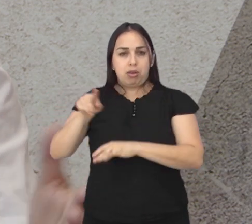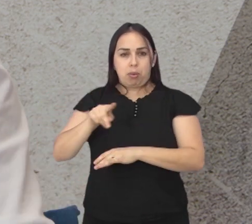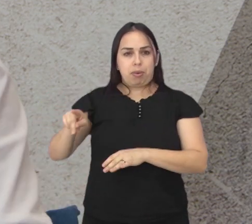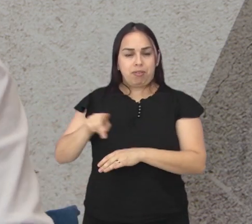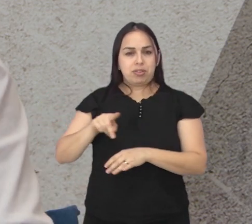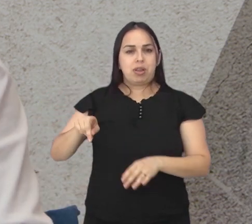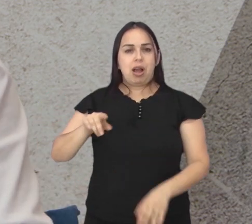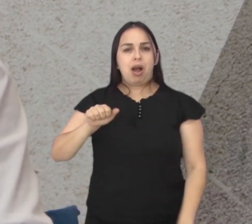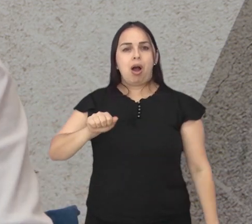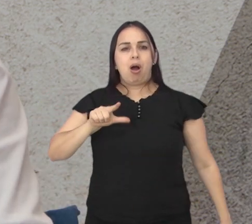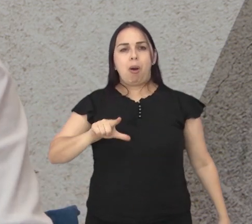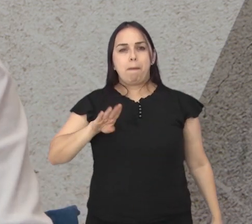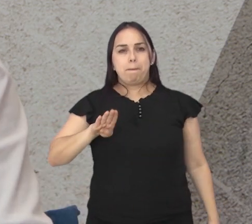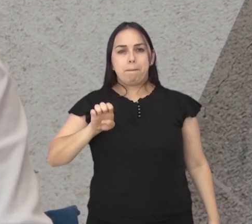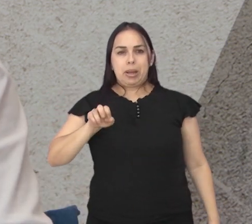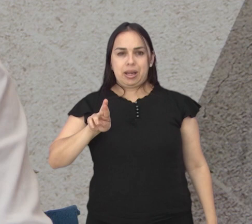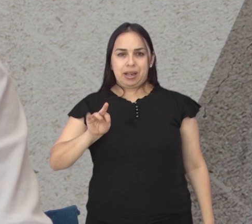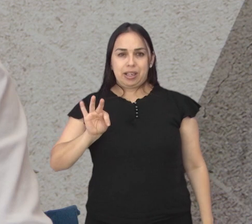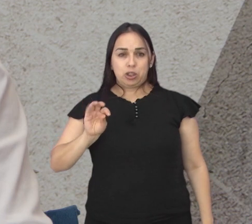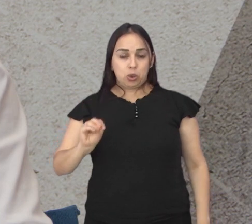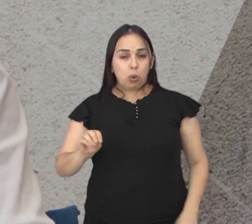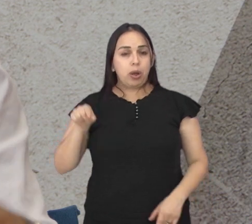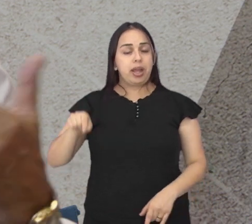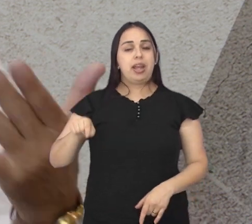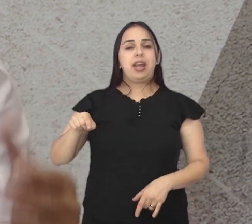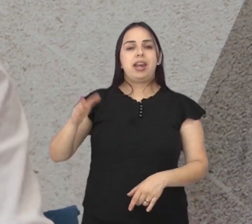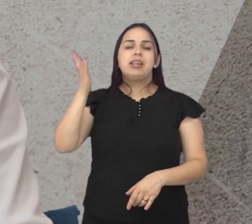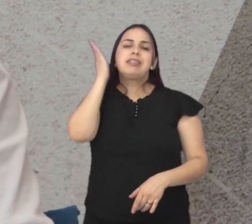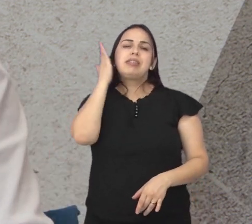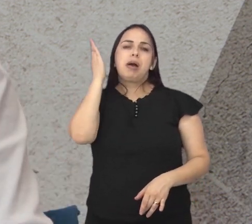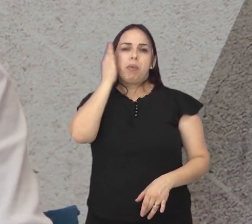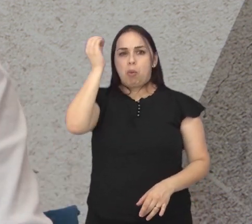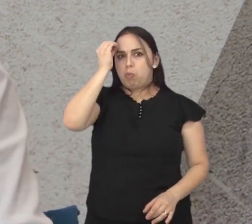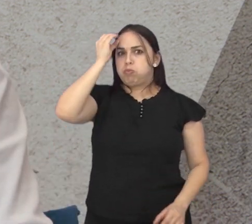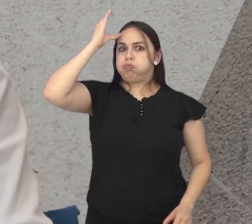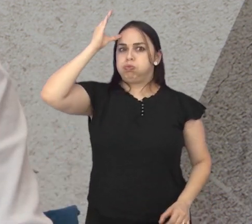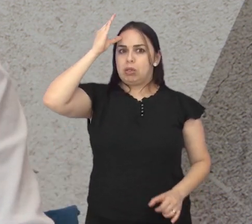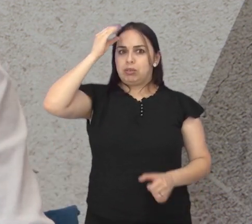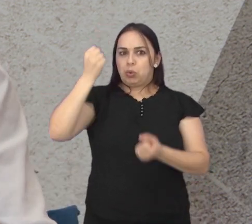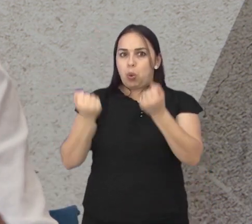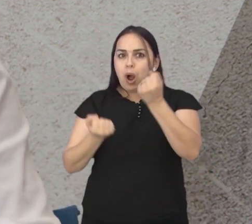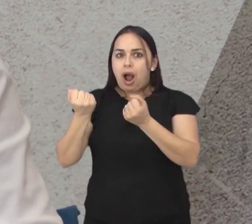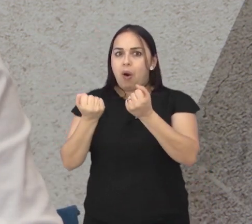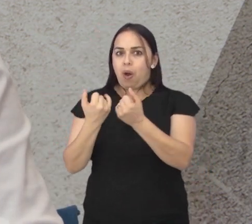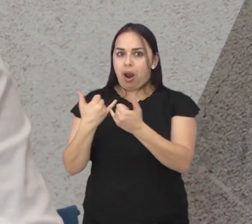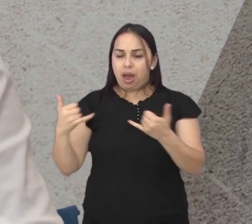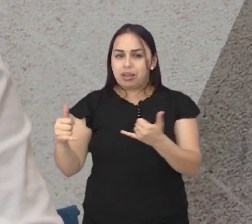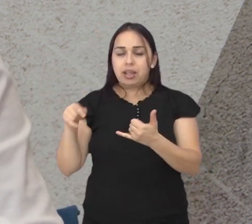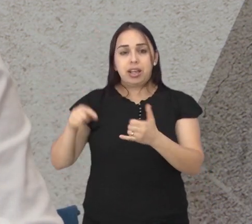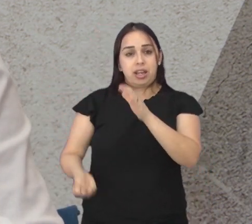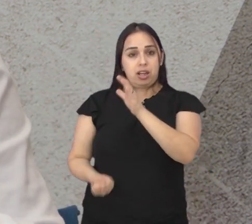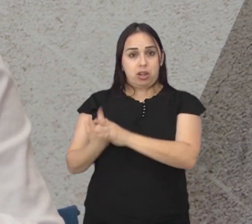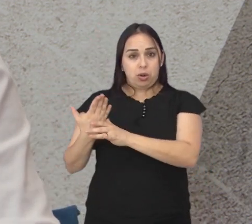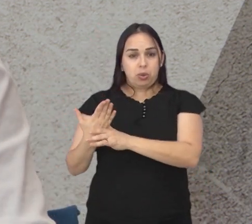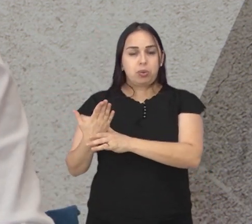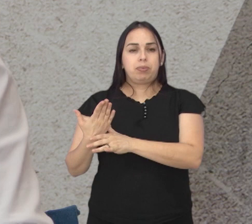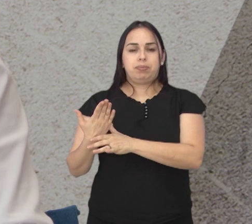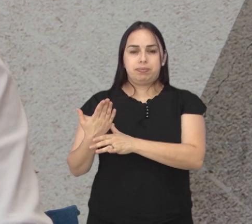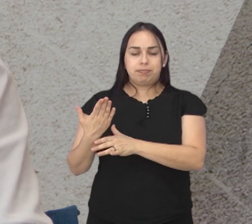professor Alberto Pulga Leivas, que é uma sumidade na área de veículos elétricos. Ele montou, para vocês terem uma